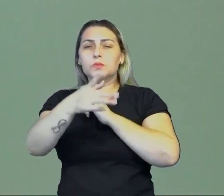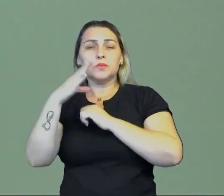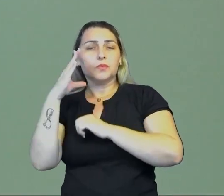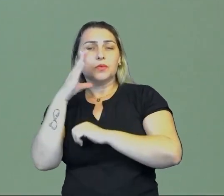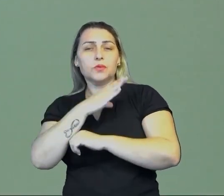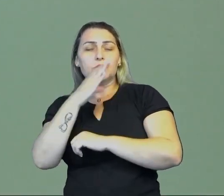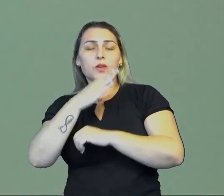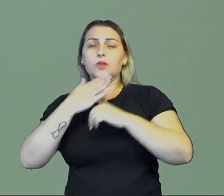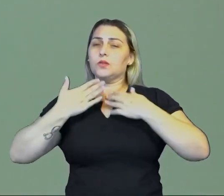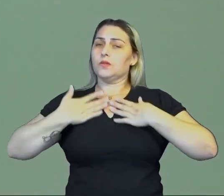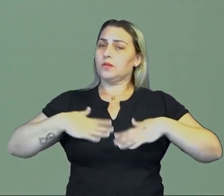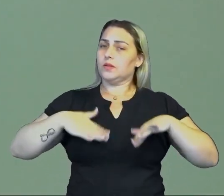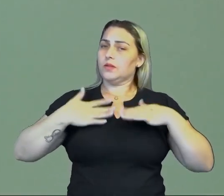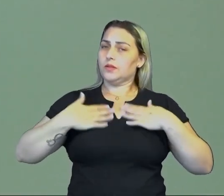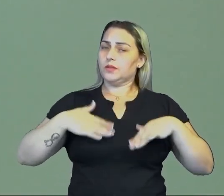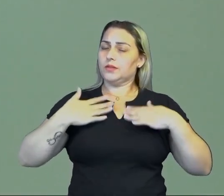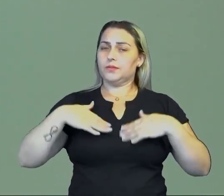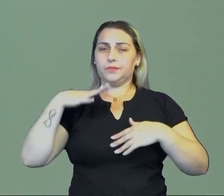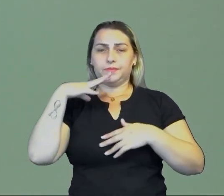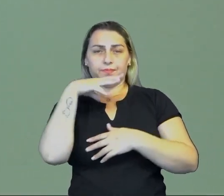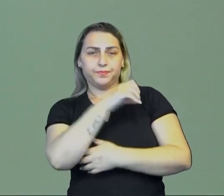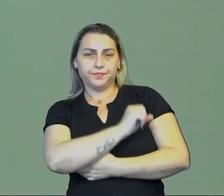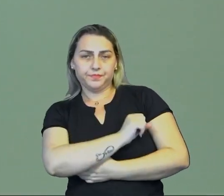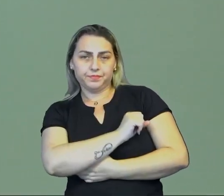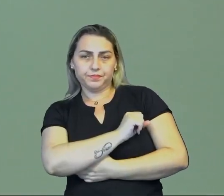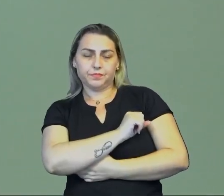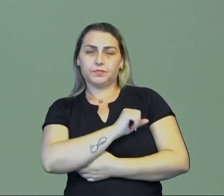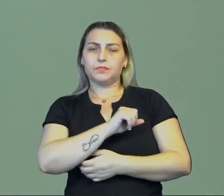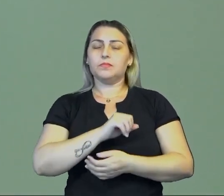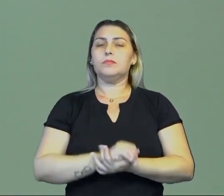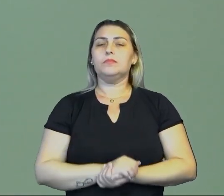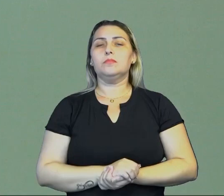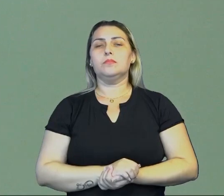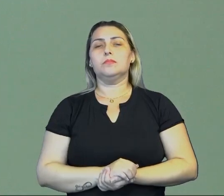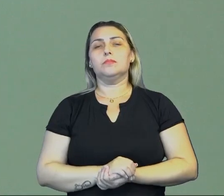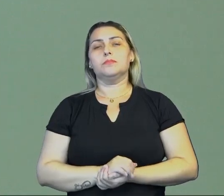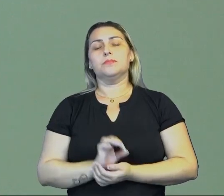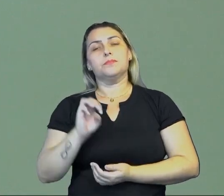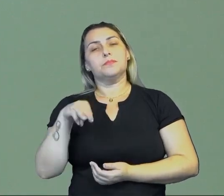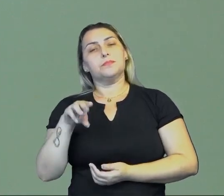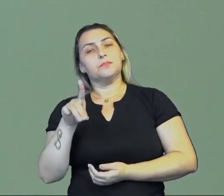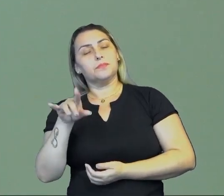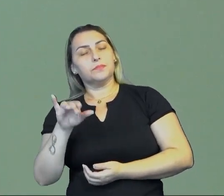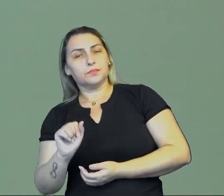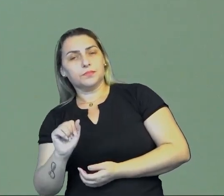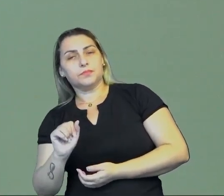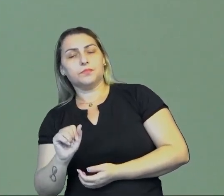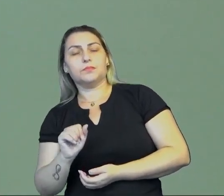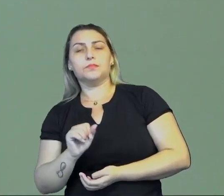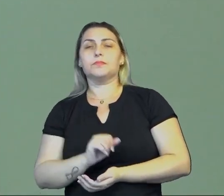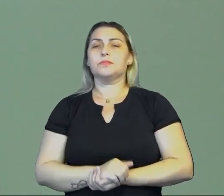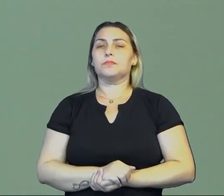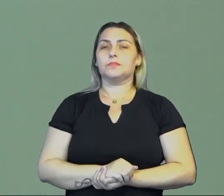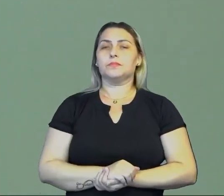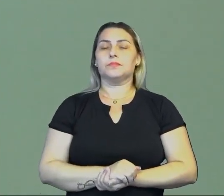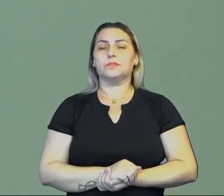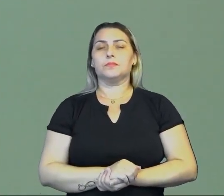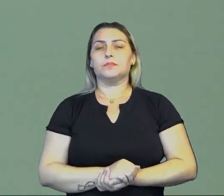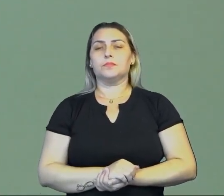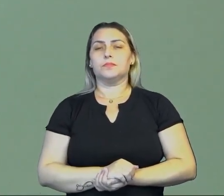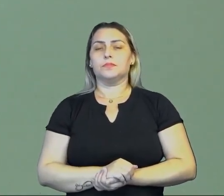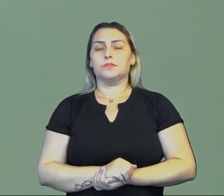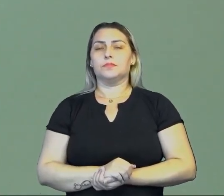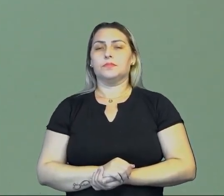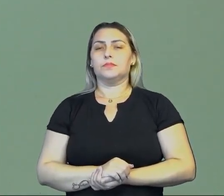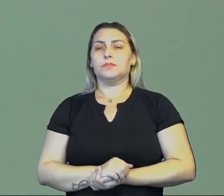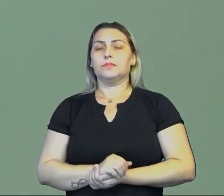muito o espaço curso tem que rápido médio então a distância mais ou menos Média a fundo